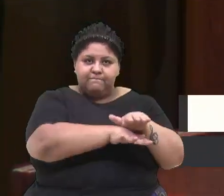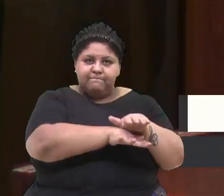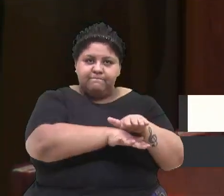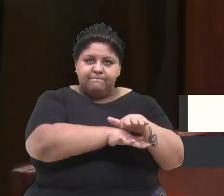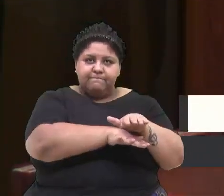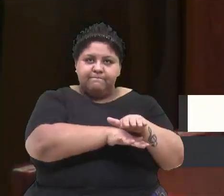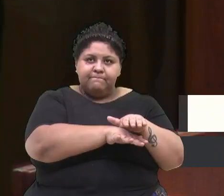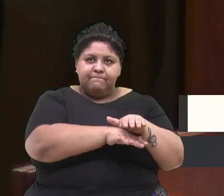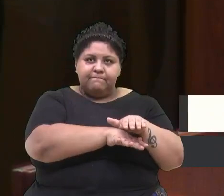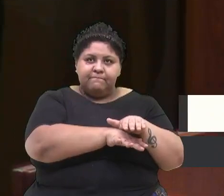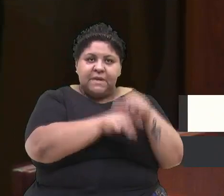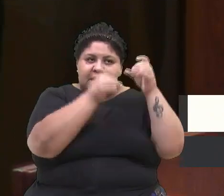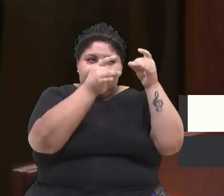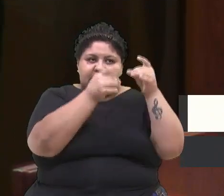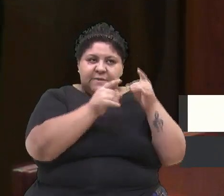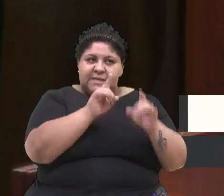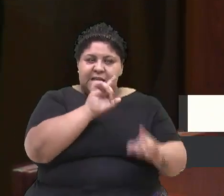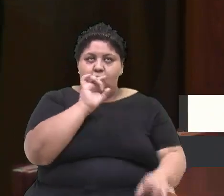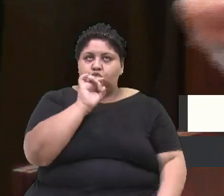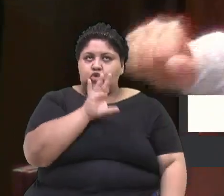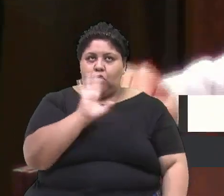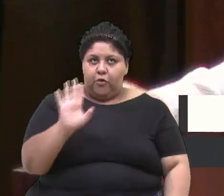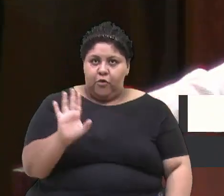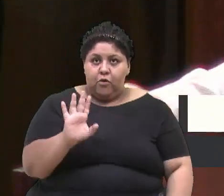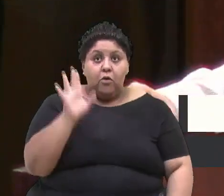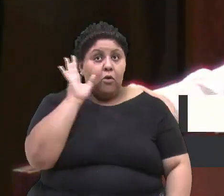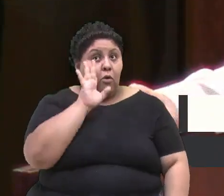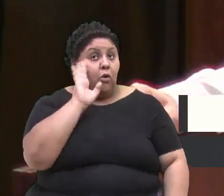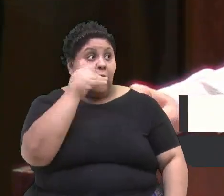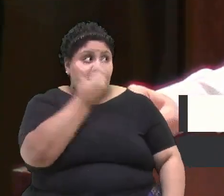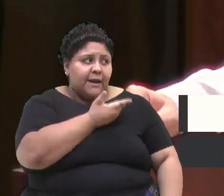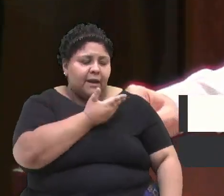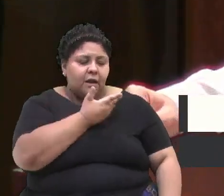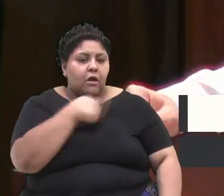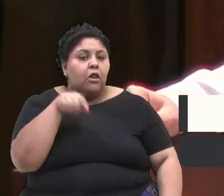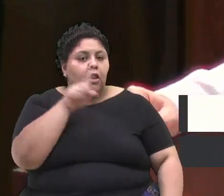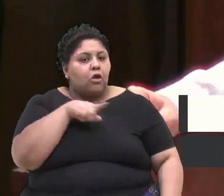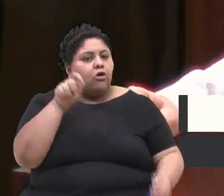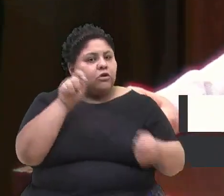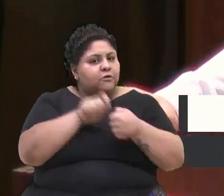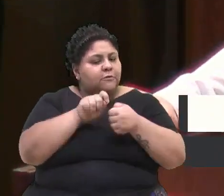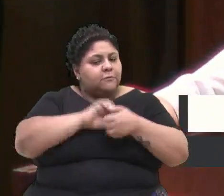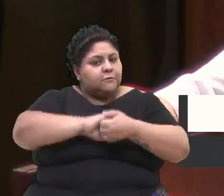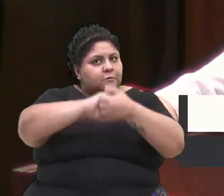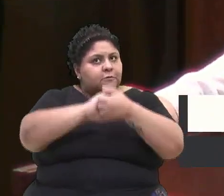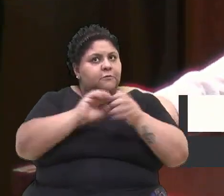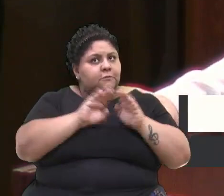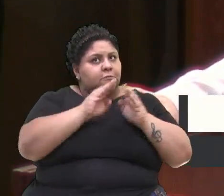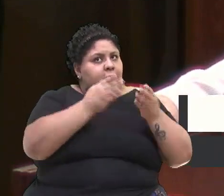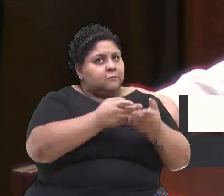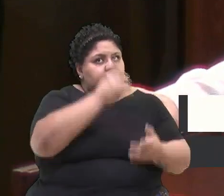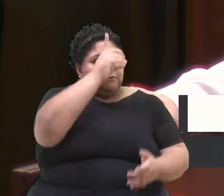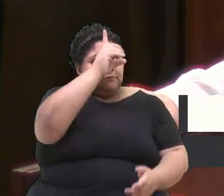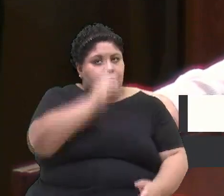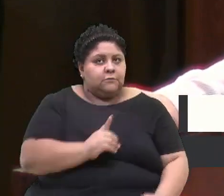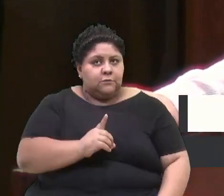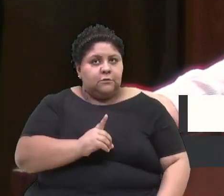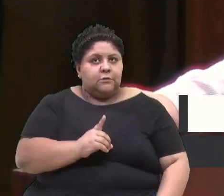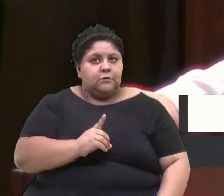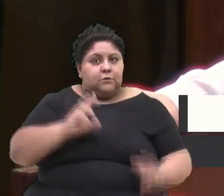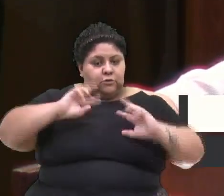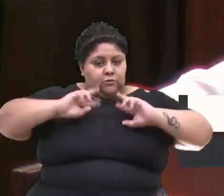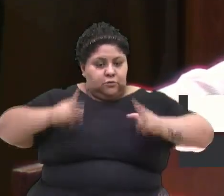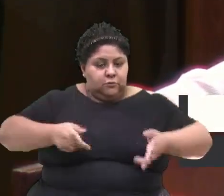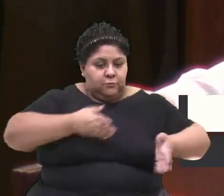mas não só. Olha que bacana, vereador Camilles, e nós vamos fazer na parceria da Comissão de Direitos Humanos e de Acessibilidade.